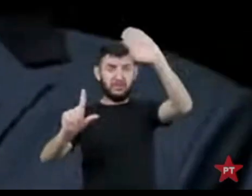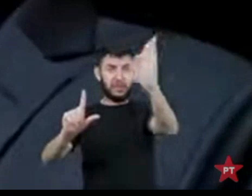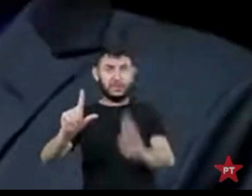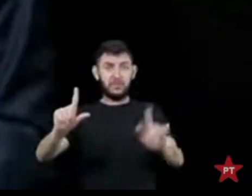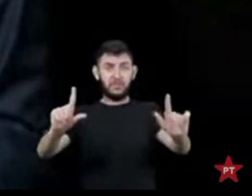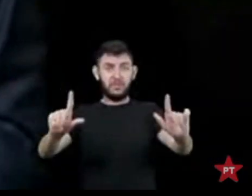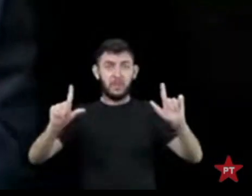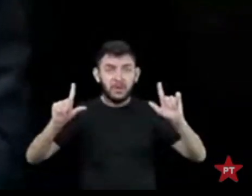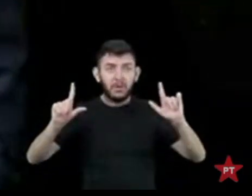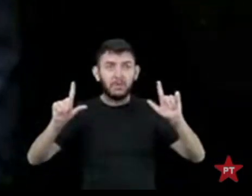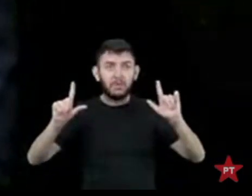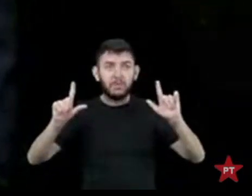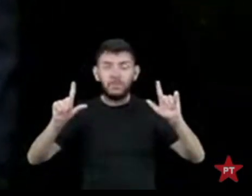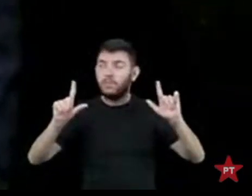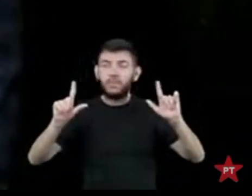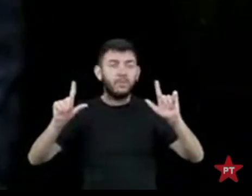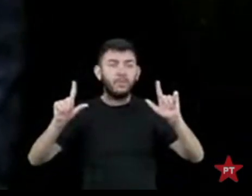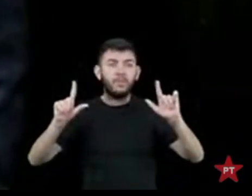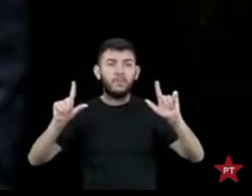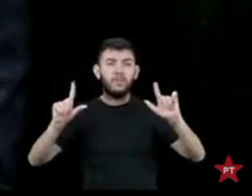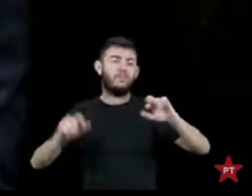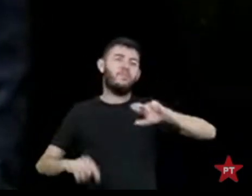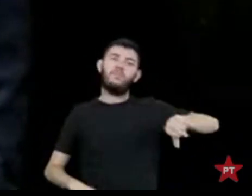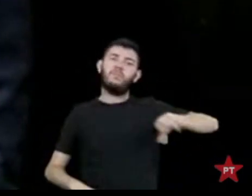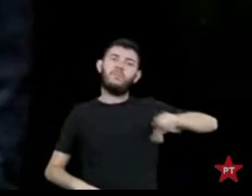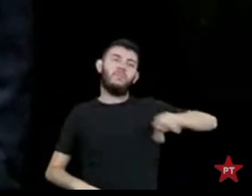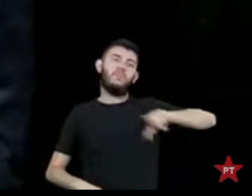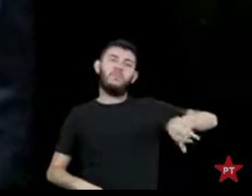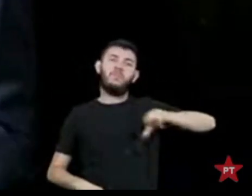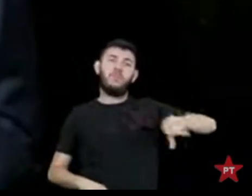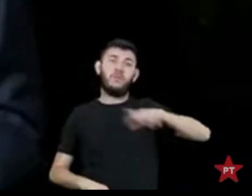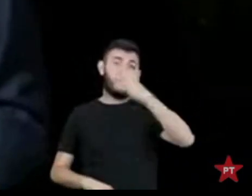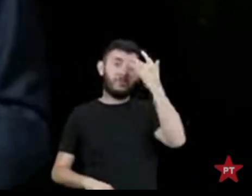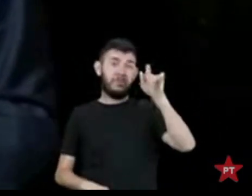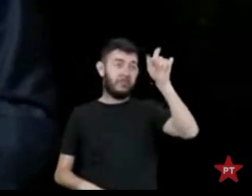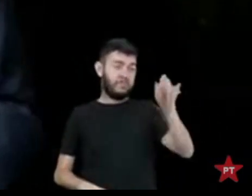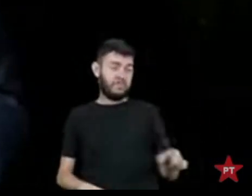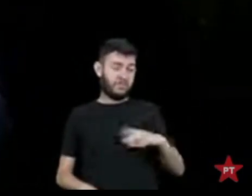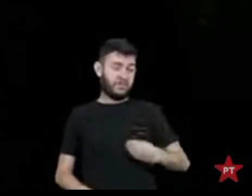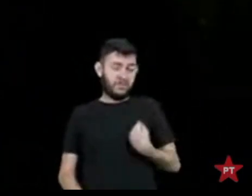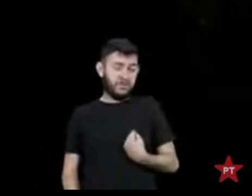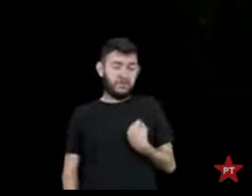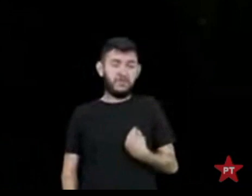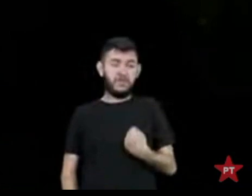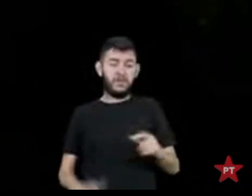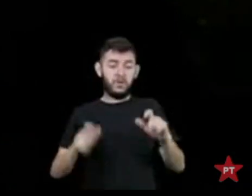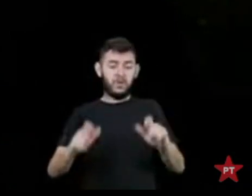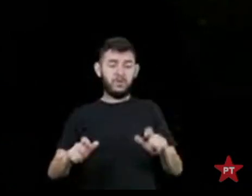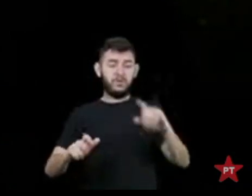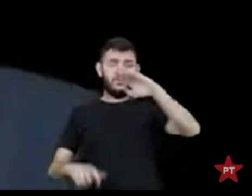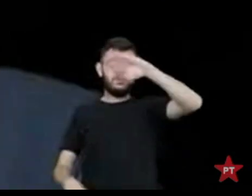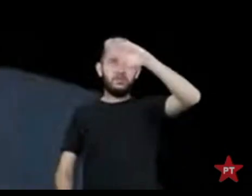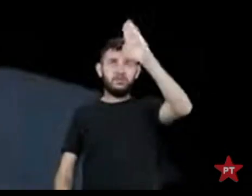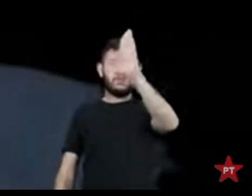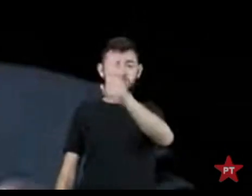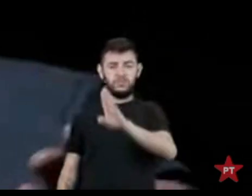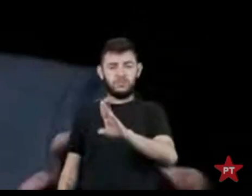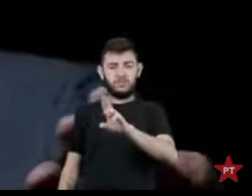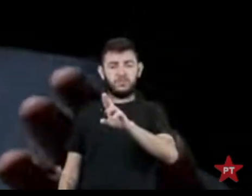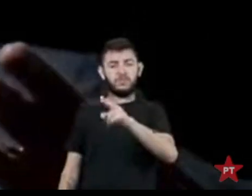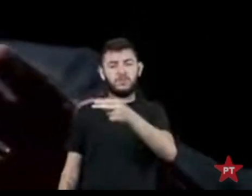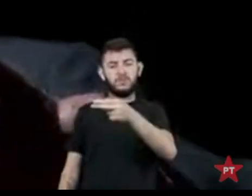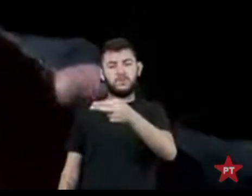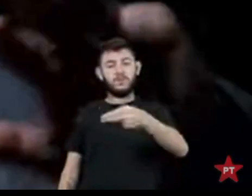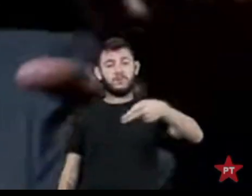Uma figura que fica lá por Pernambuco, como fica praticamente toda a cultura desse país, que